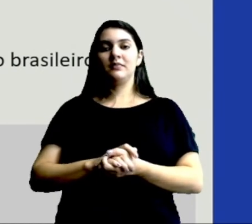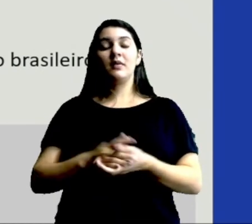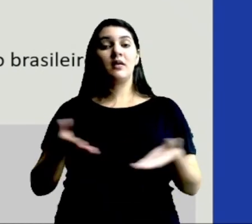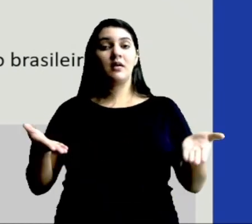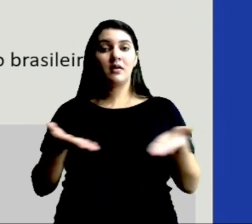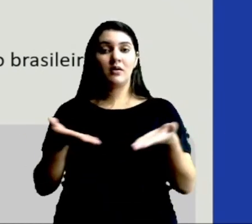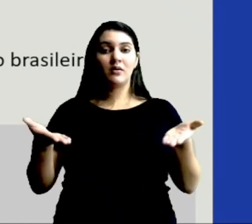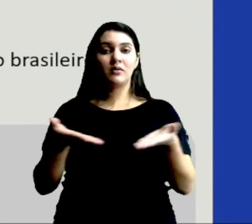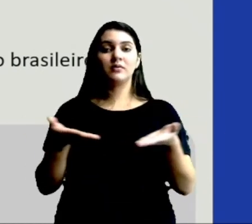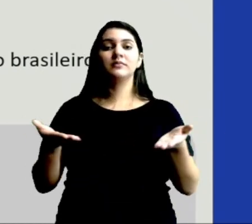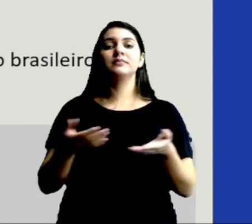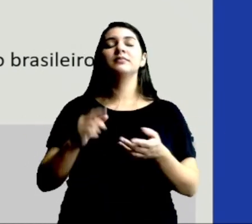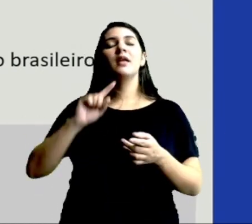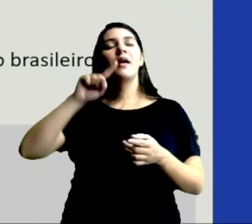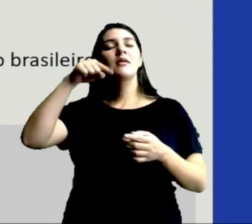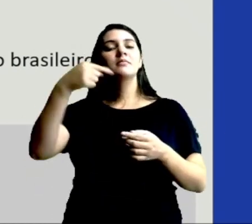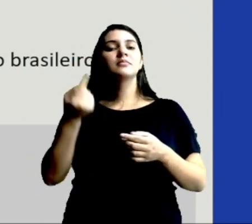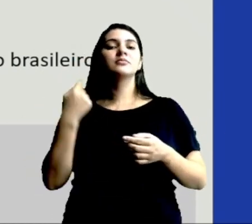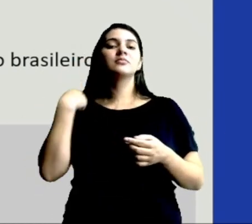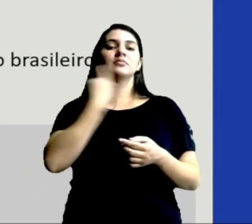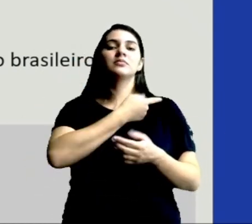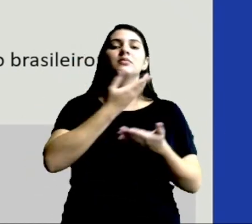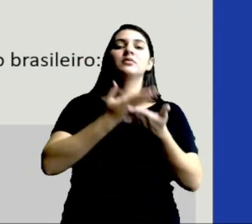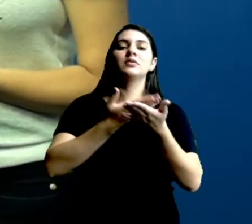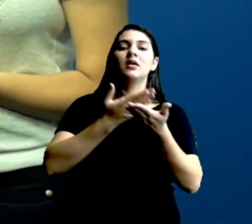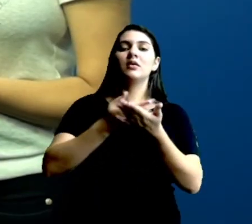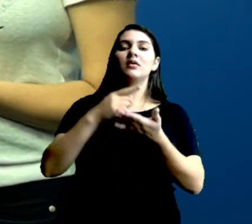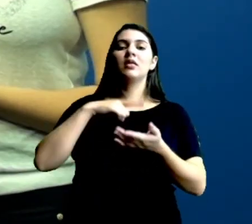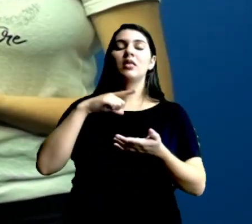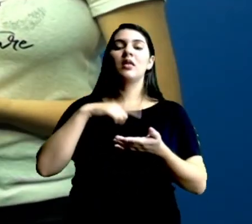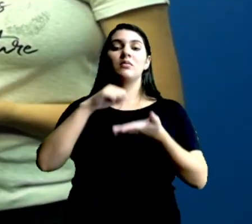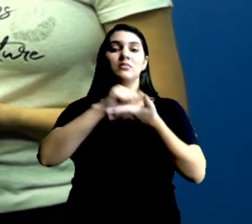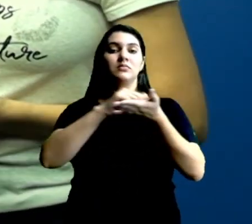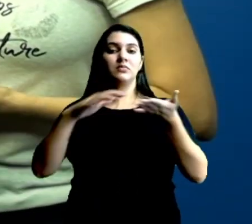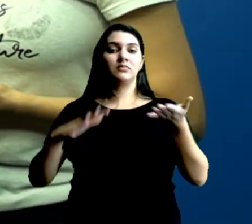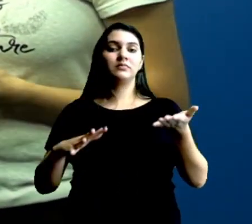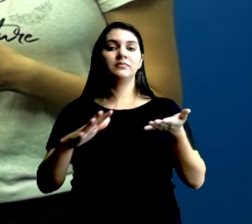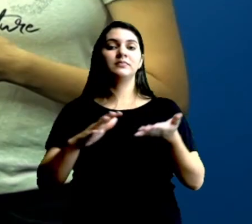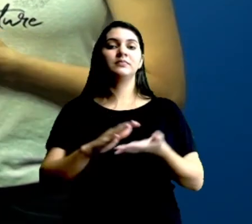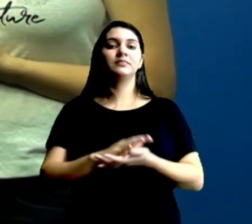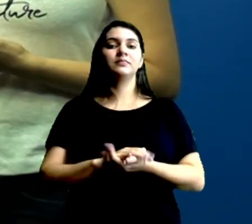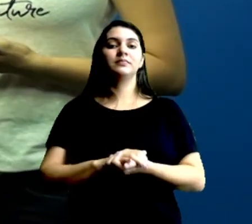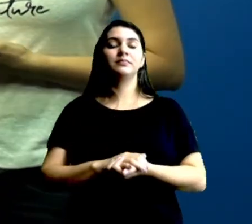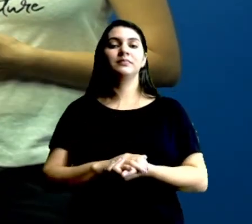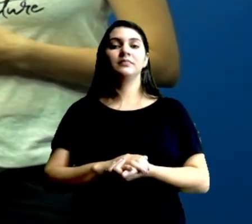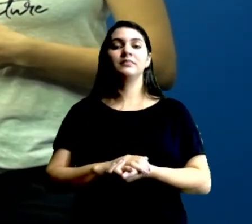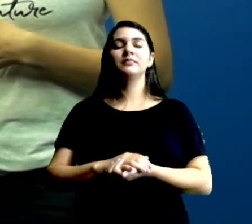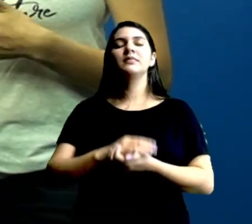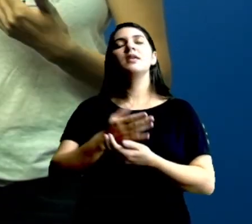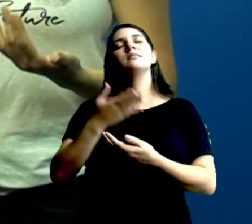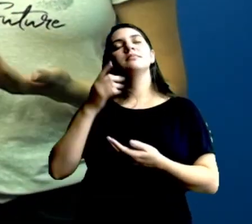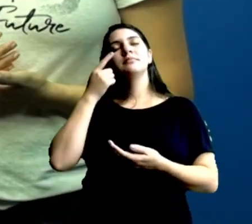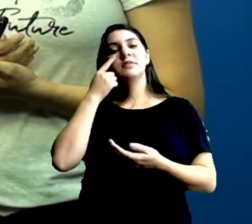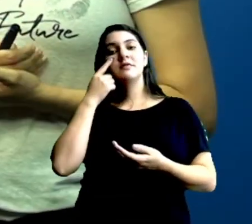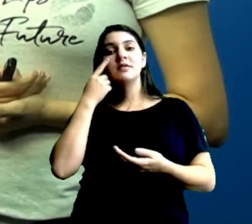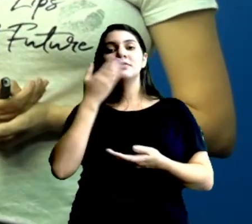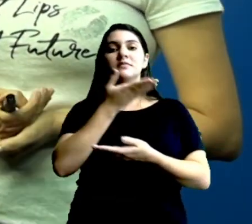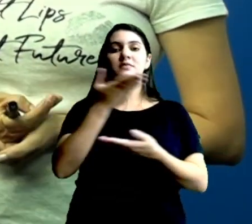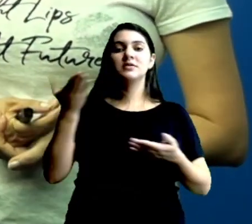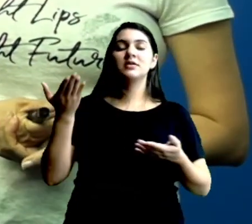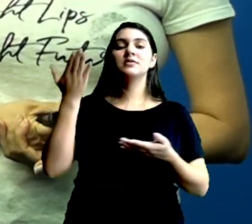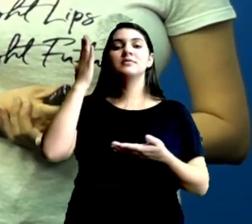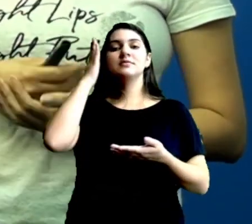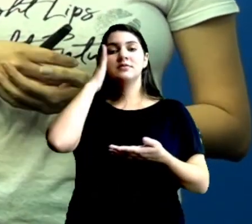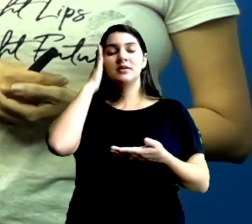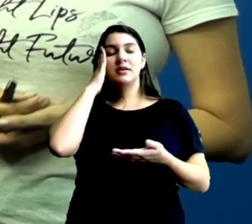E agora, após a nossa aula, temos aqui uma atividade, tá? Para ver se vocês entenderam, compreenderam. Espero que